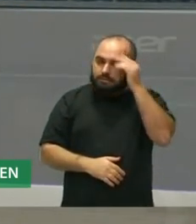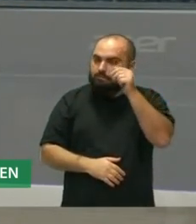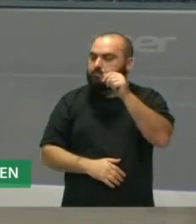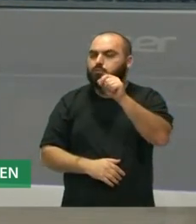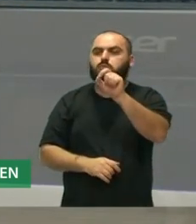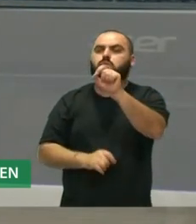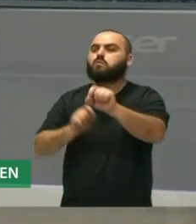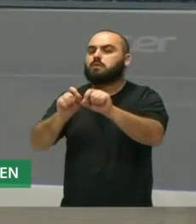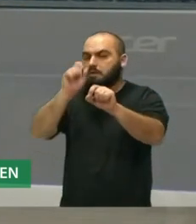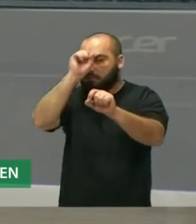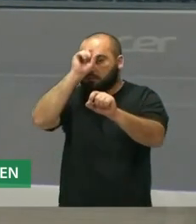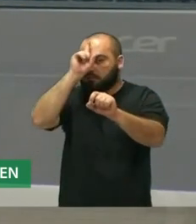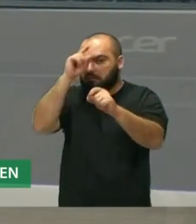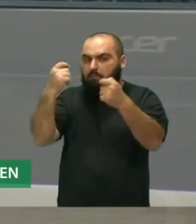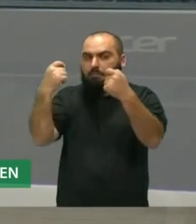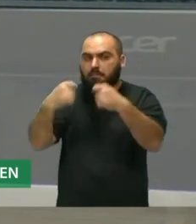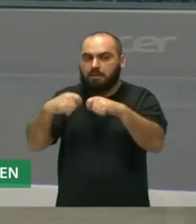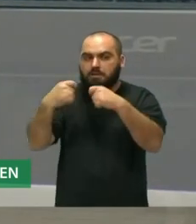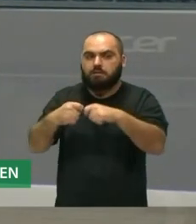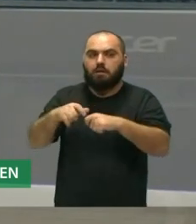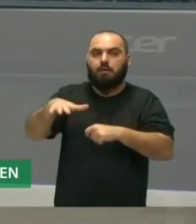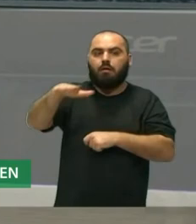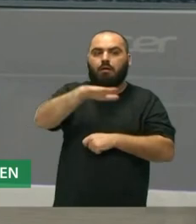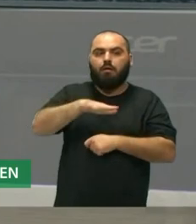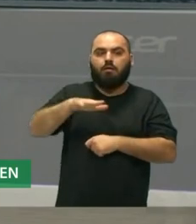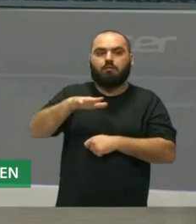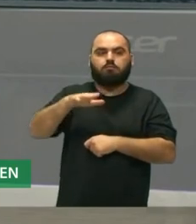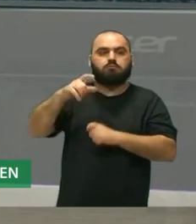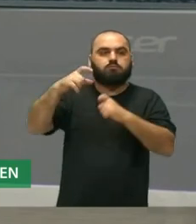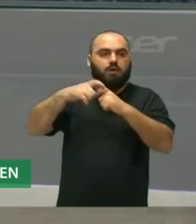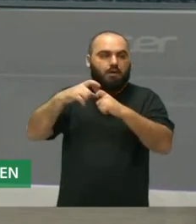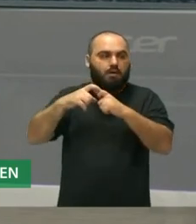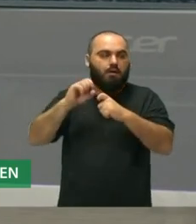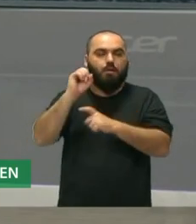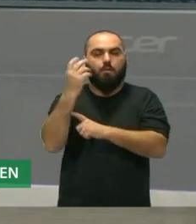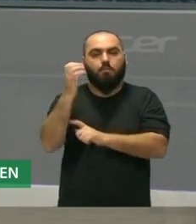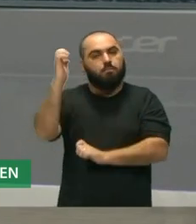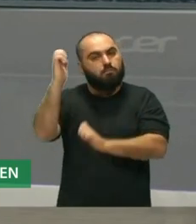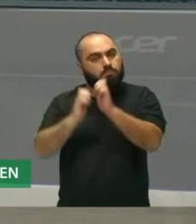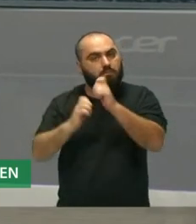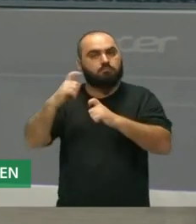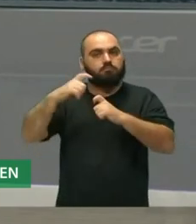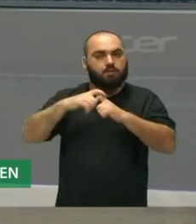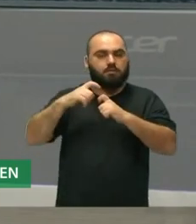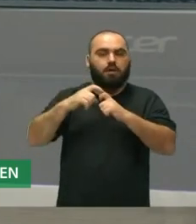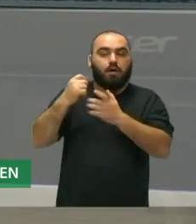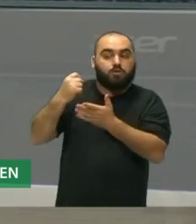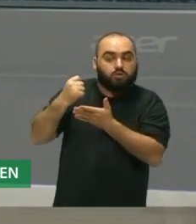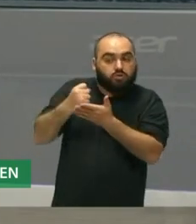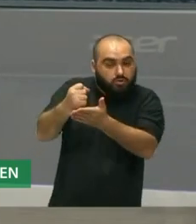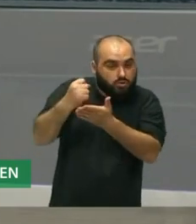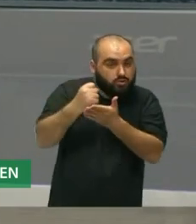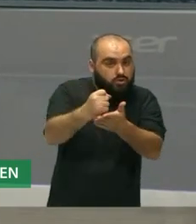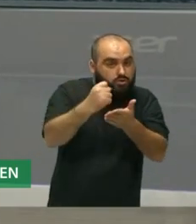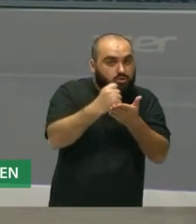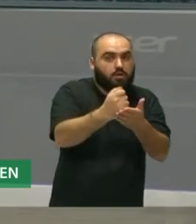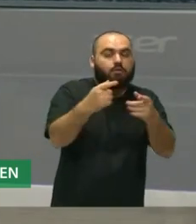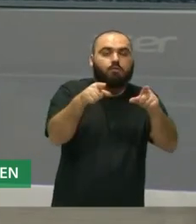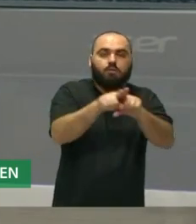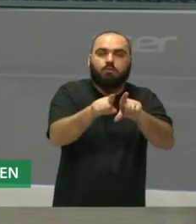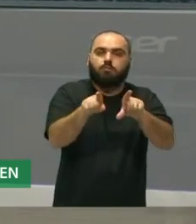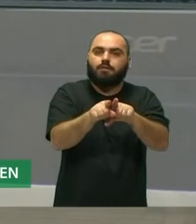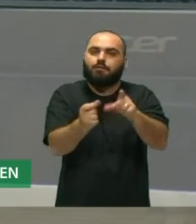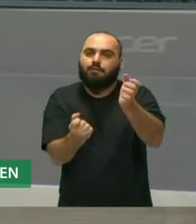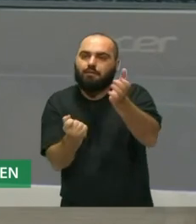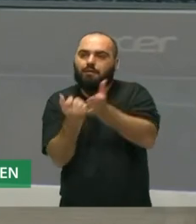hospital frente aos médicos ou às empresas médicas e ajudando até na elaboração